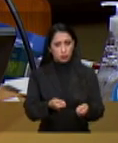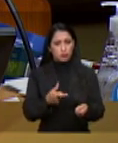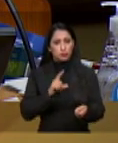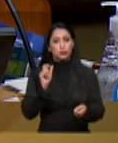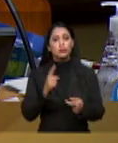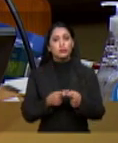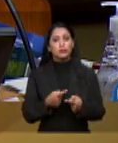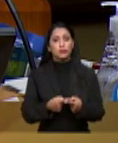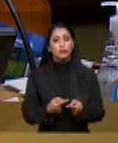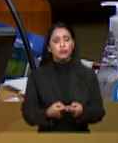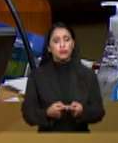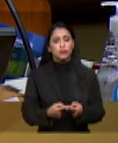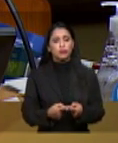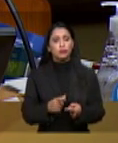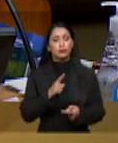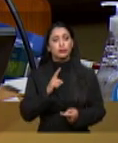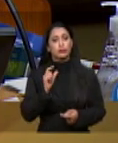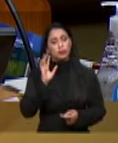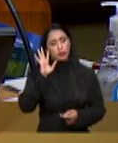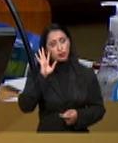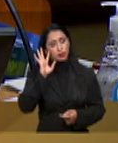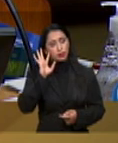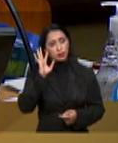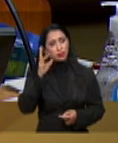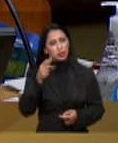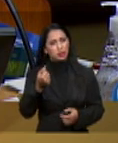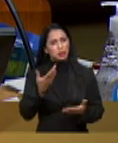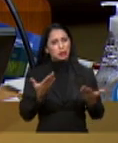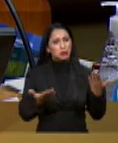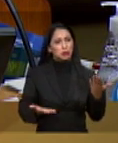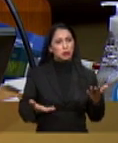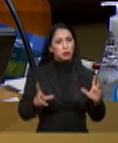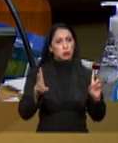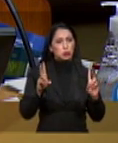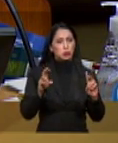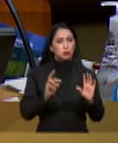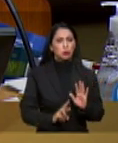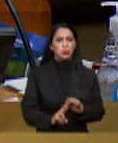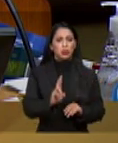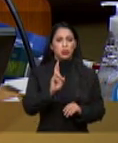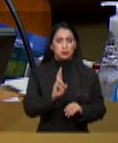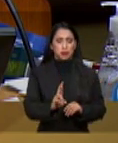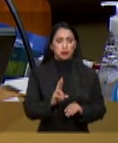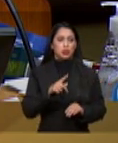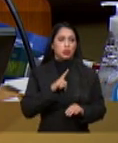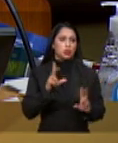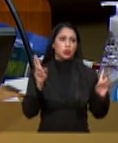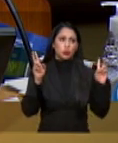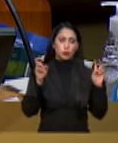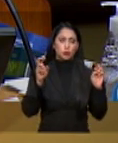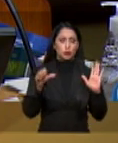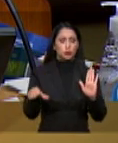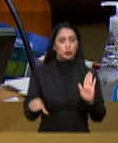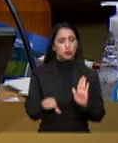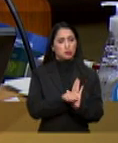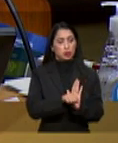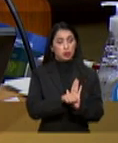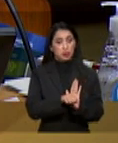porque essa assunção de que se trata de uma representação ou de uma matéria